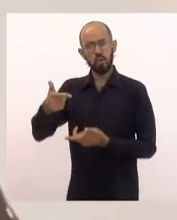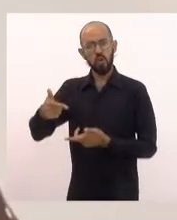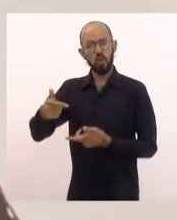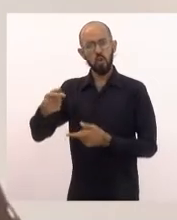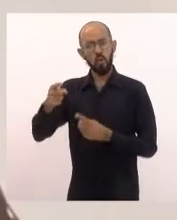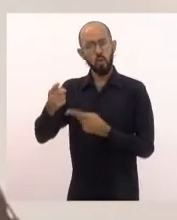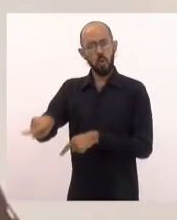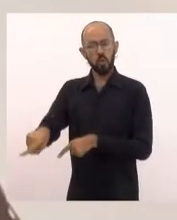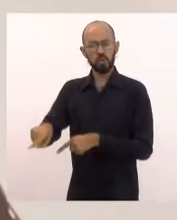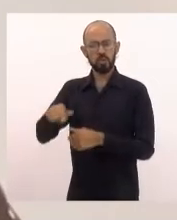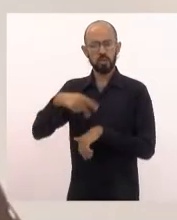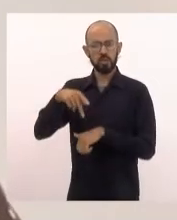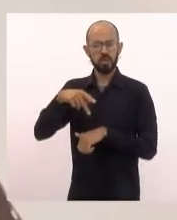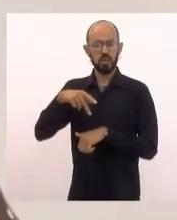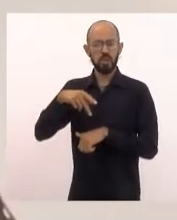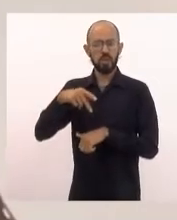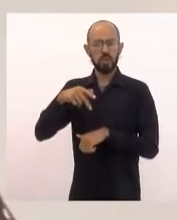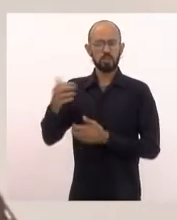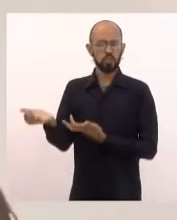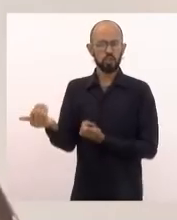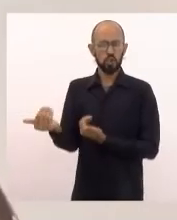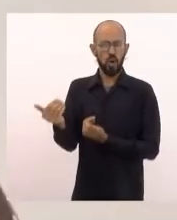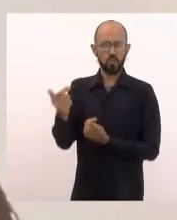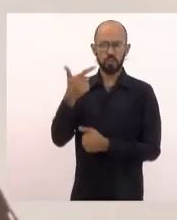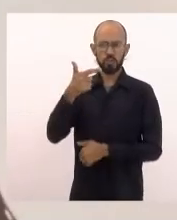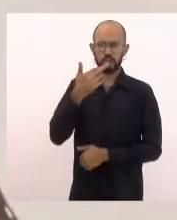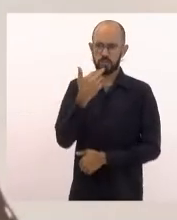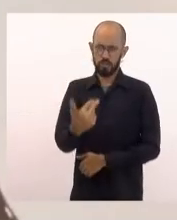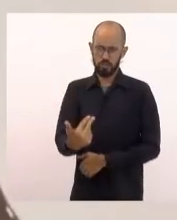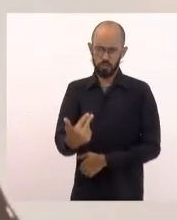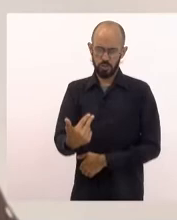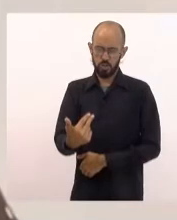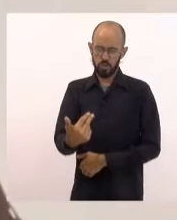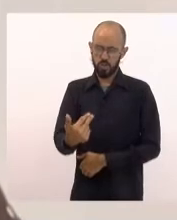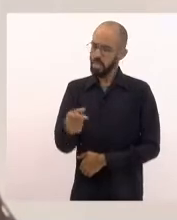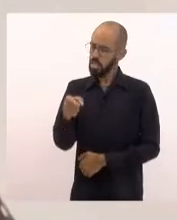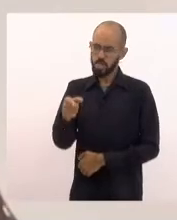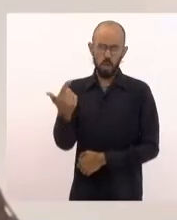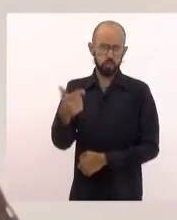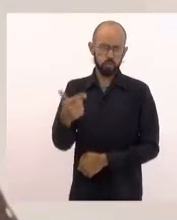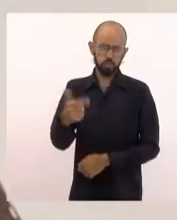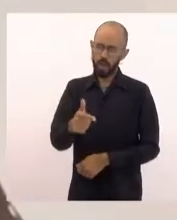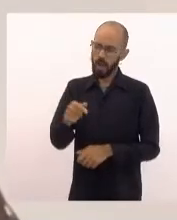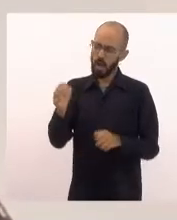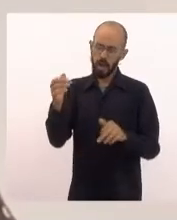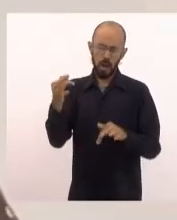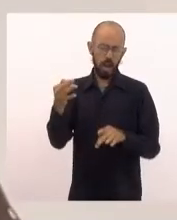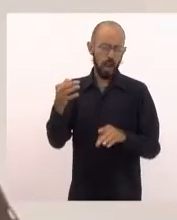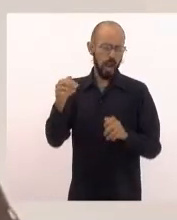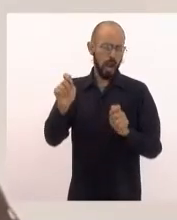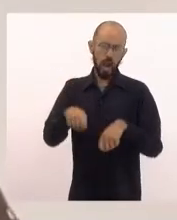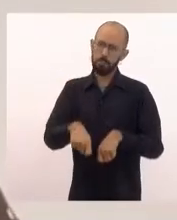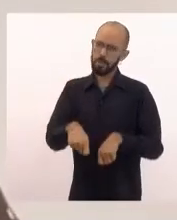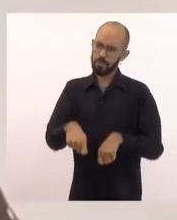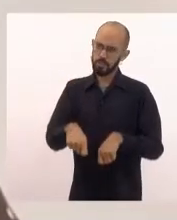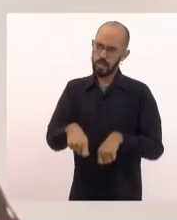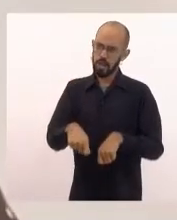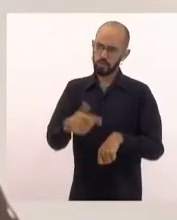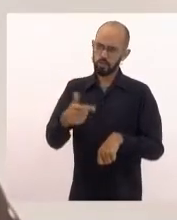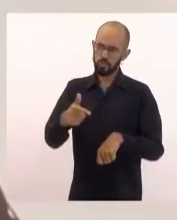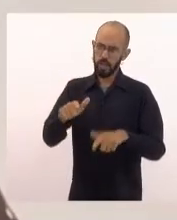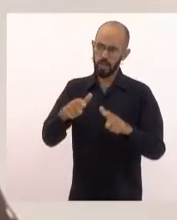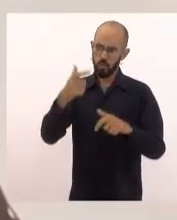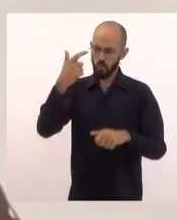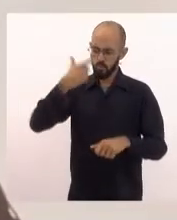precisa, de fato, ter as portas fechadas, porque ele tem a capacidade, né, e a hombridade e a humanidade, o ato humano